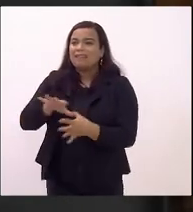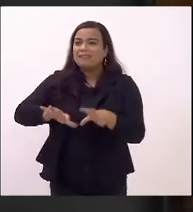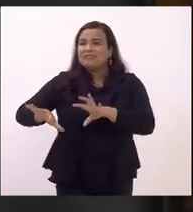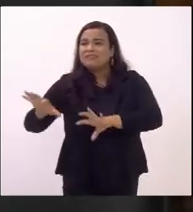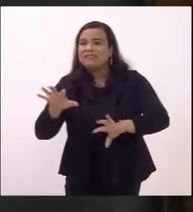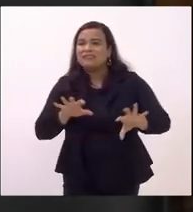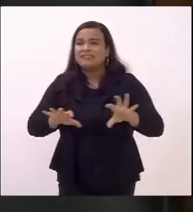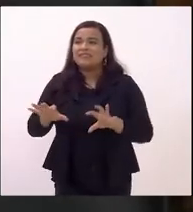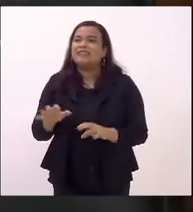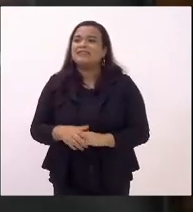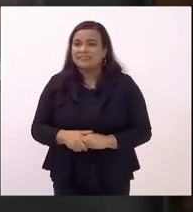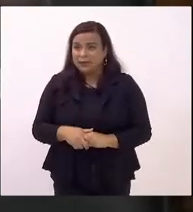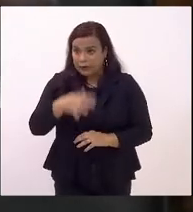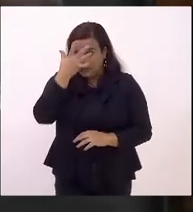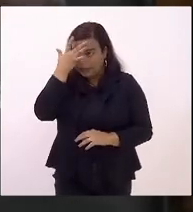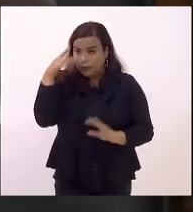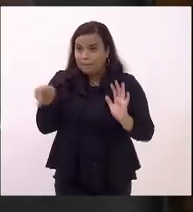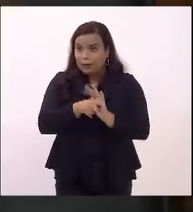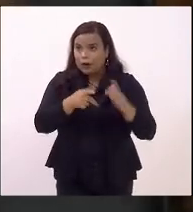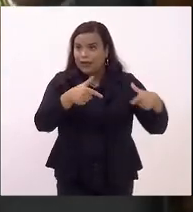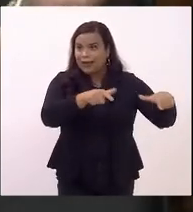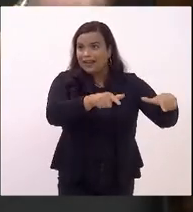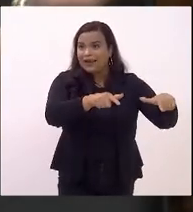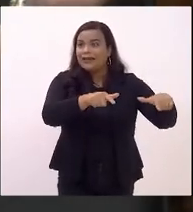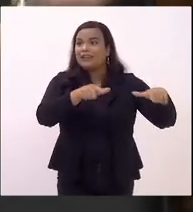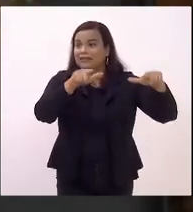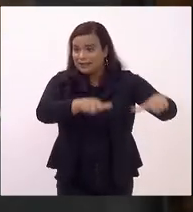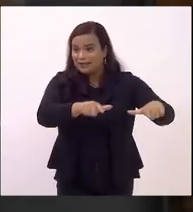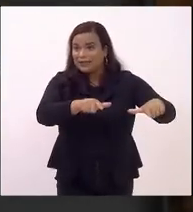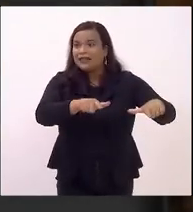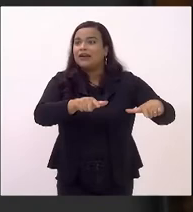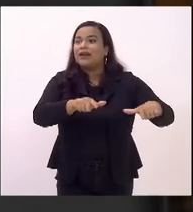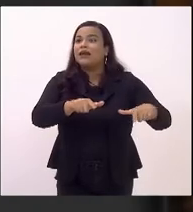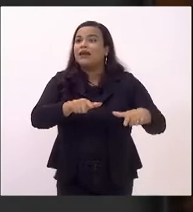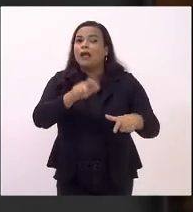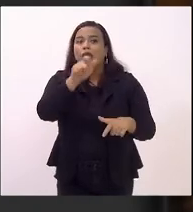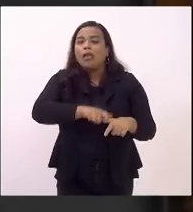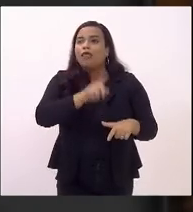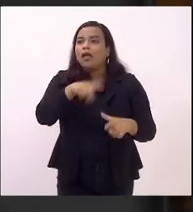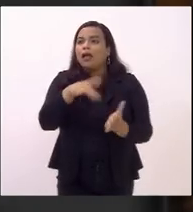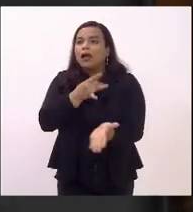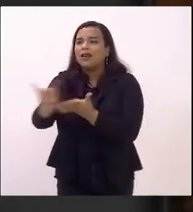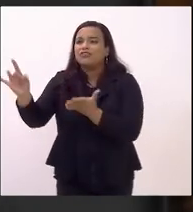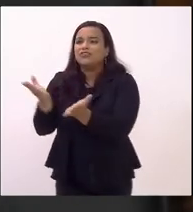como se um candomblecista, como candidato, seria anticristão.